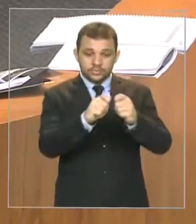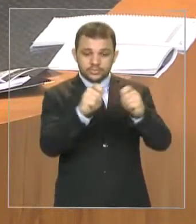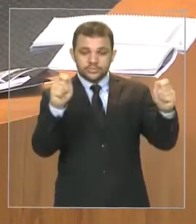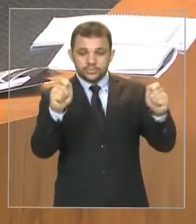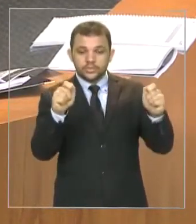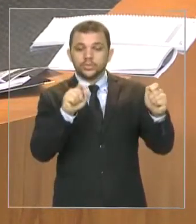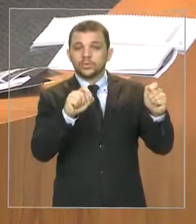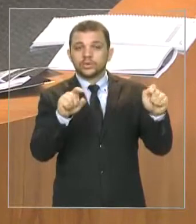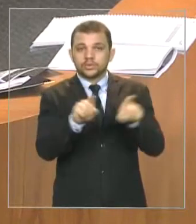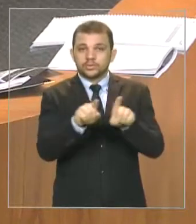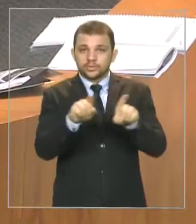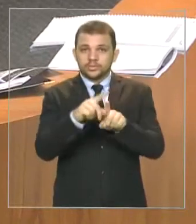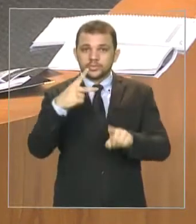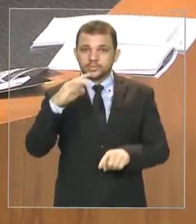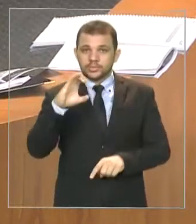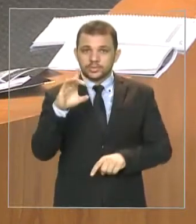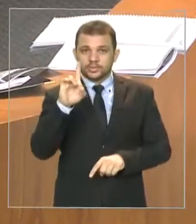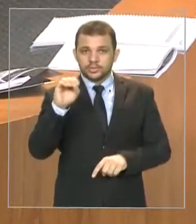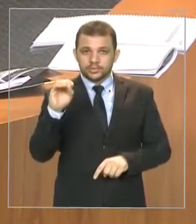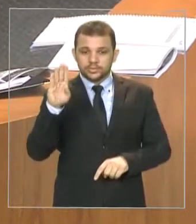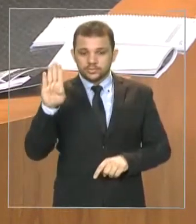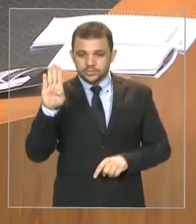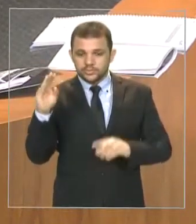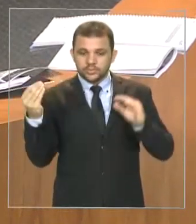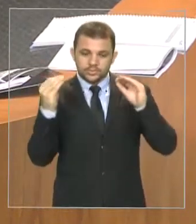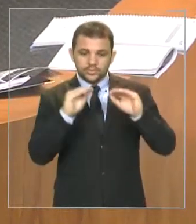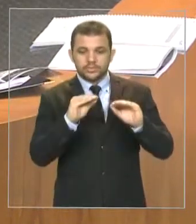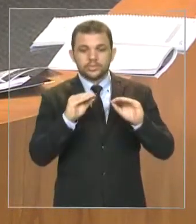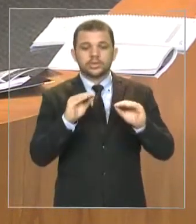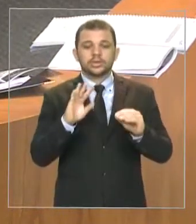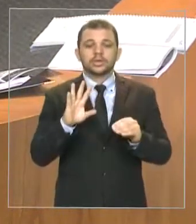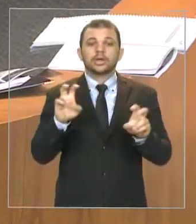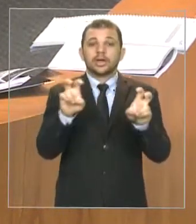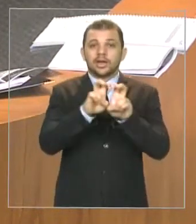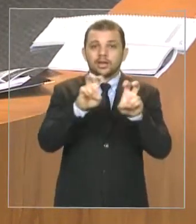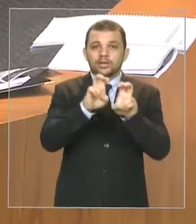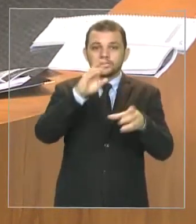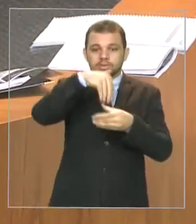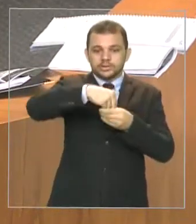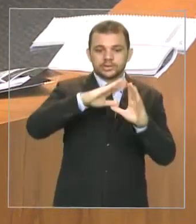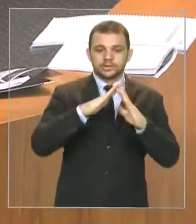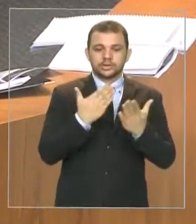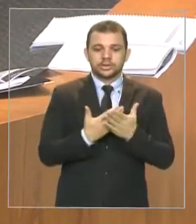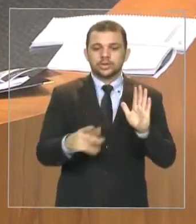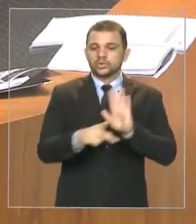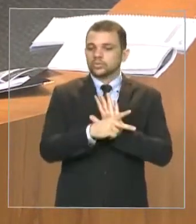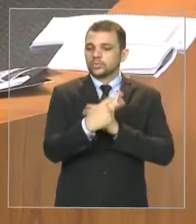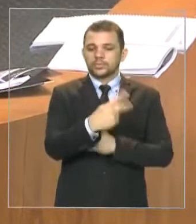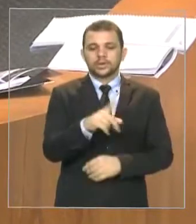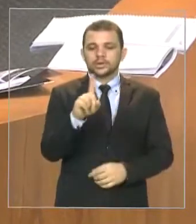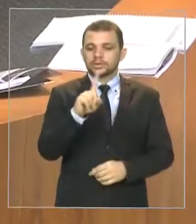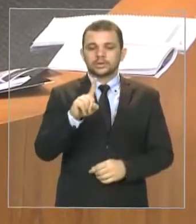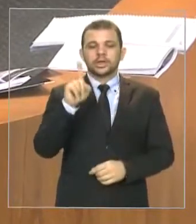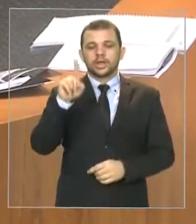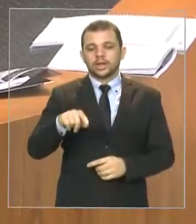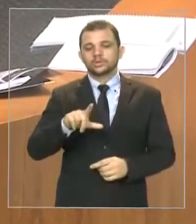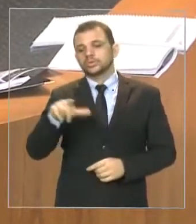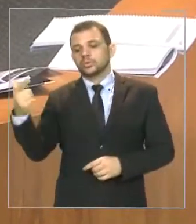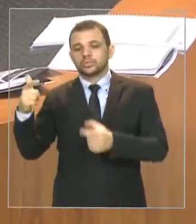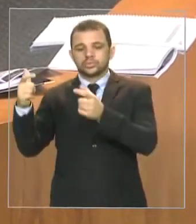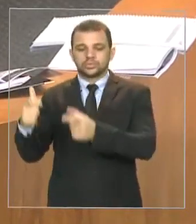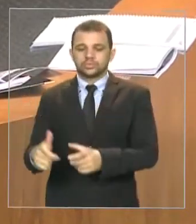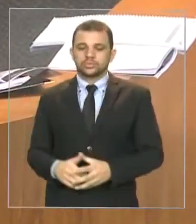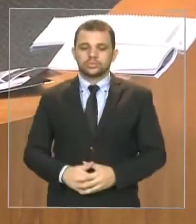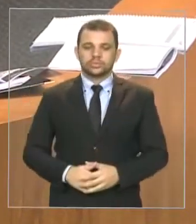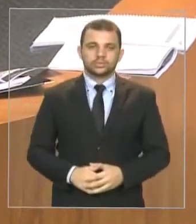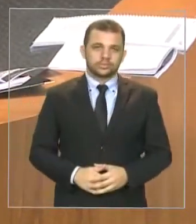propaganda do PCdoB, que é crime, dentro de uma escola, a quadra não é de lá, é do anexo. E é esse o governo da